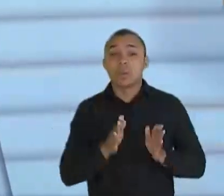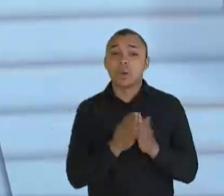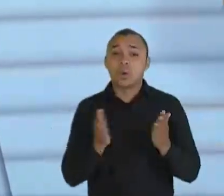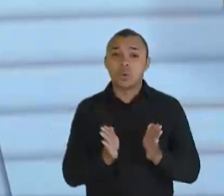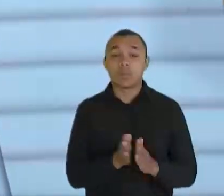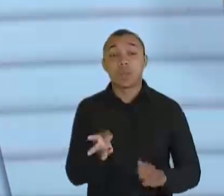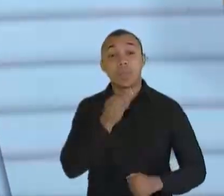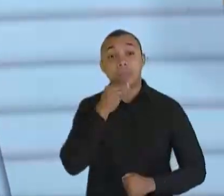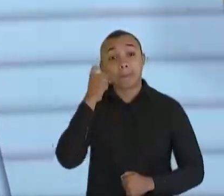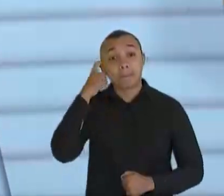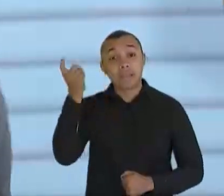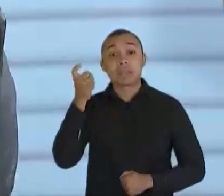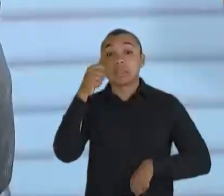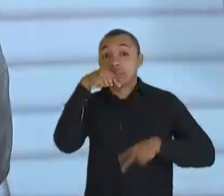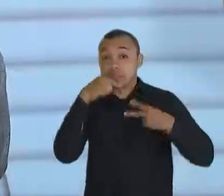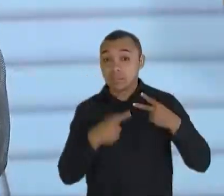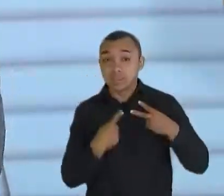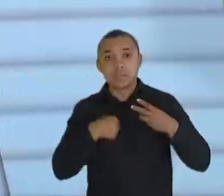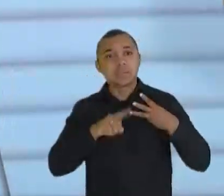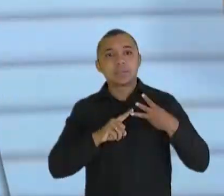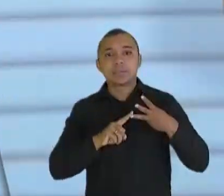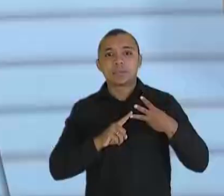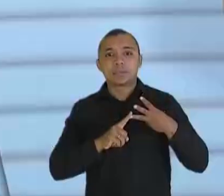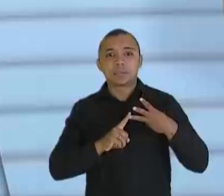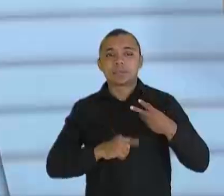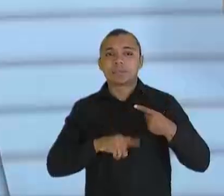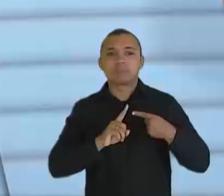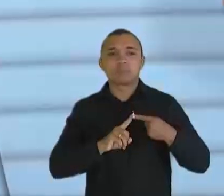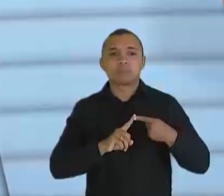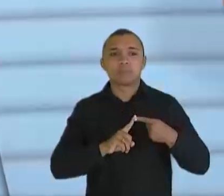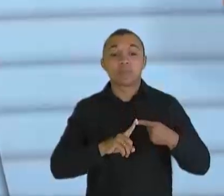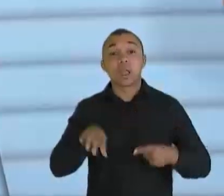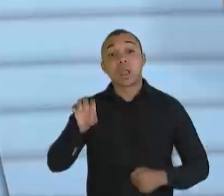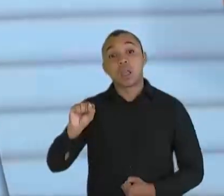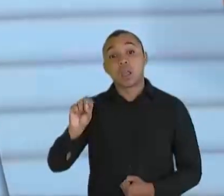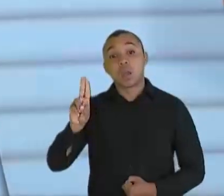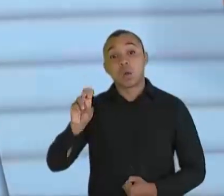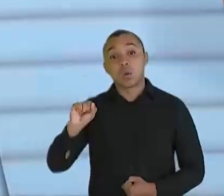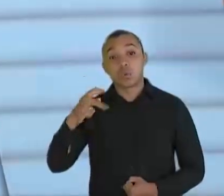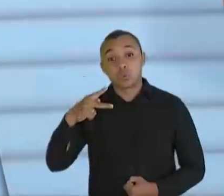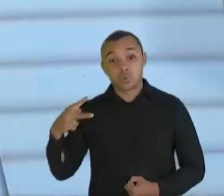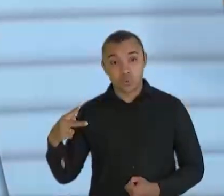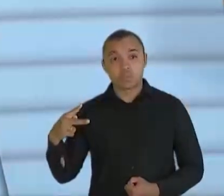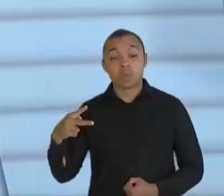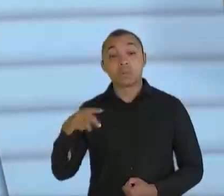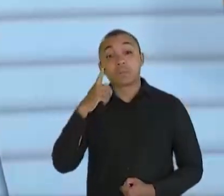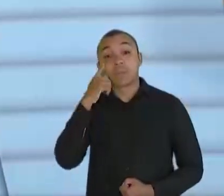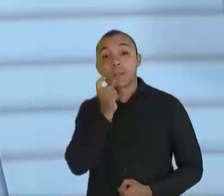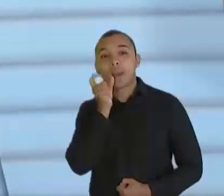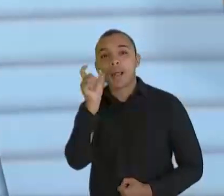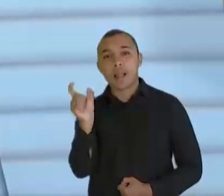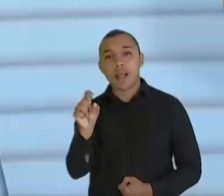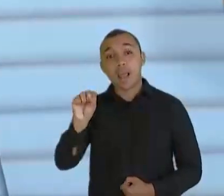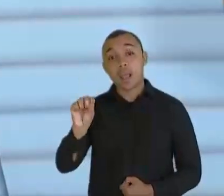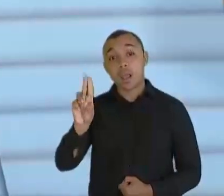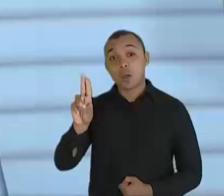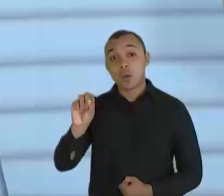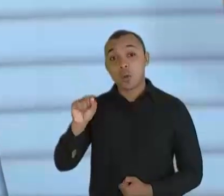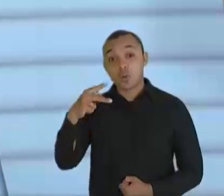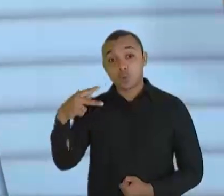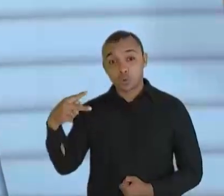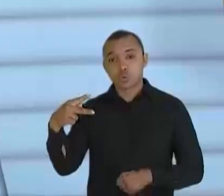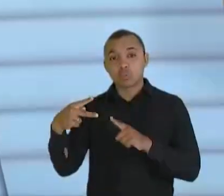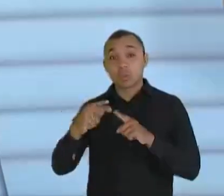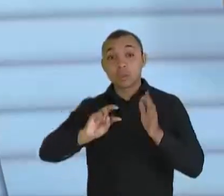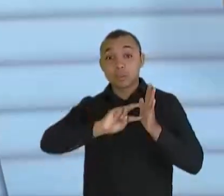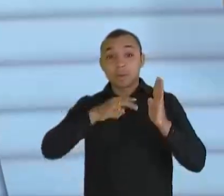pensar tudo isso, a gente tem que pensar o SUSP. O SUSP foi... A primeira ideia de SUSP... Né? Foi ainda do primeiro